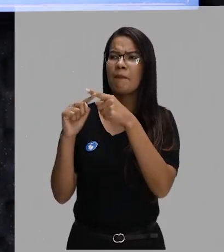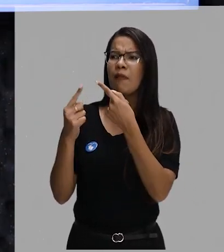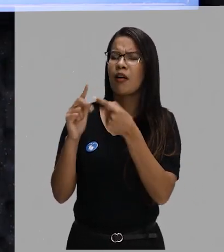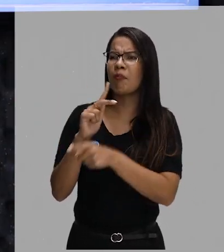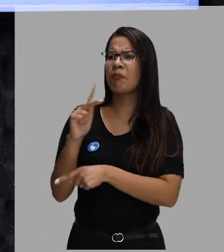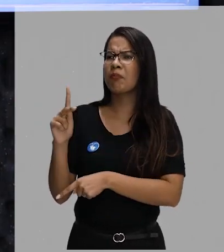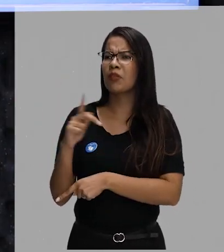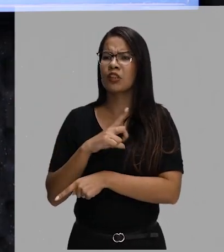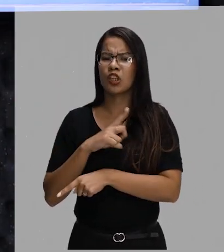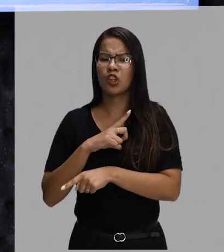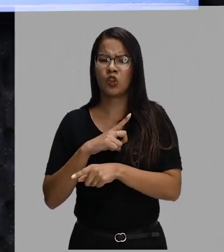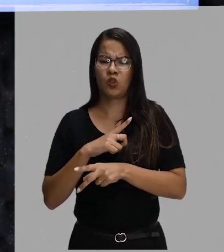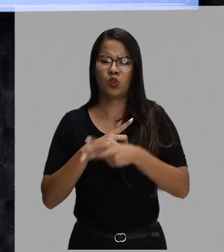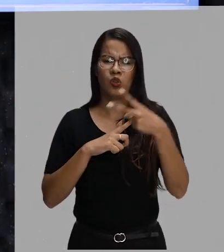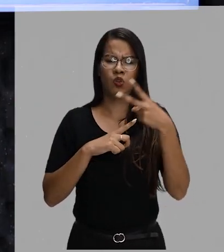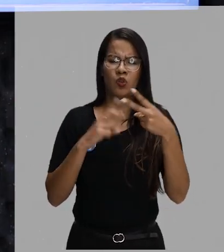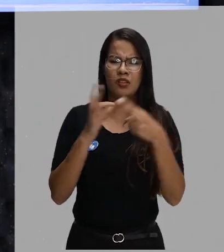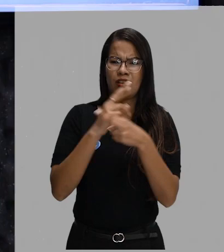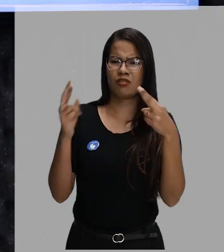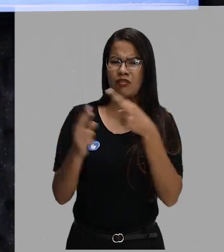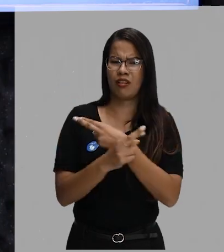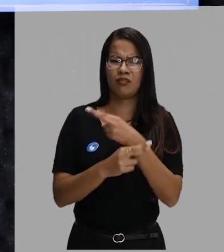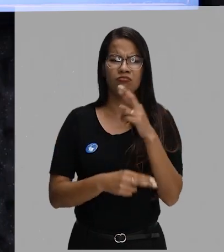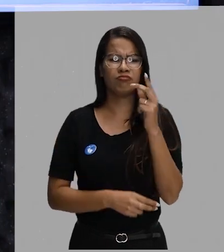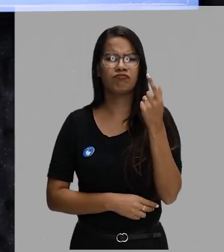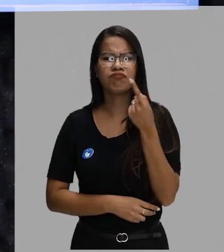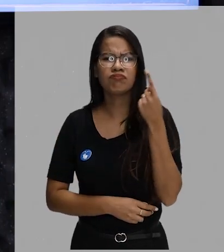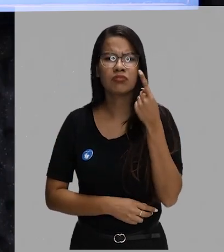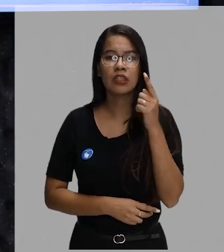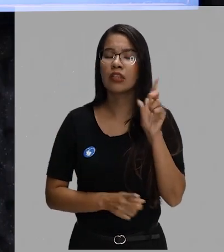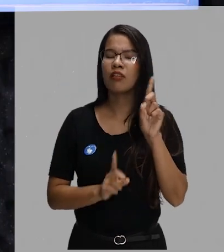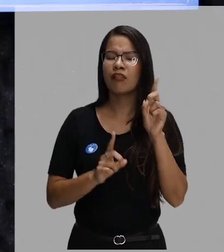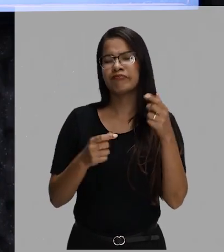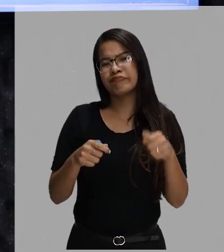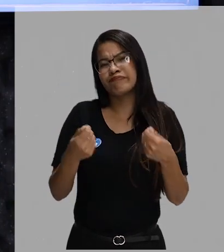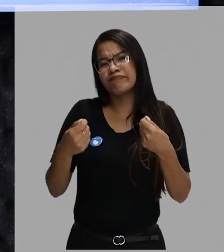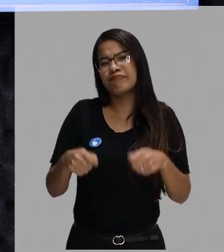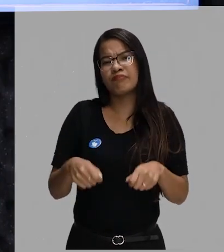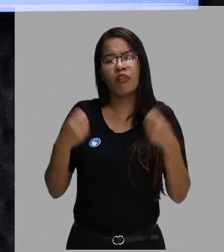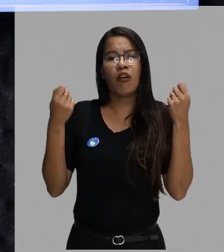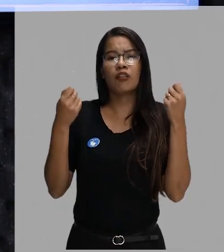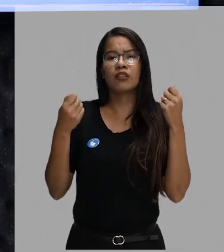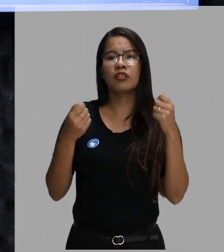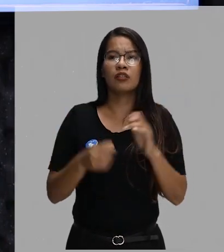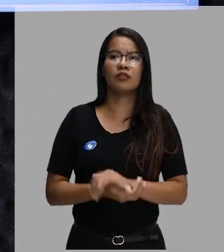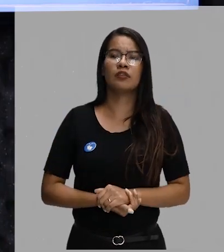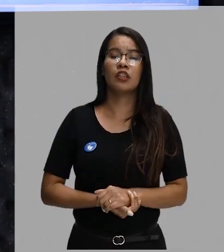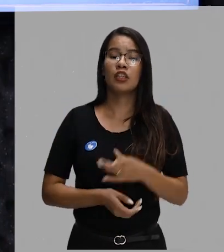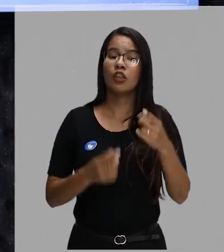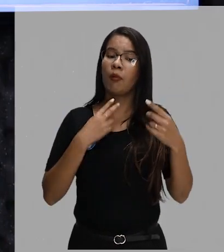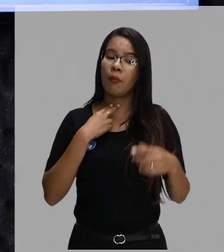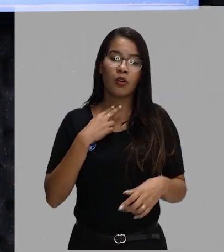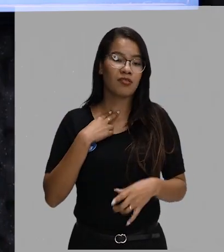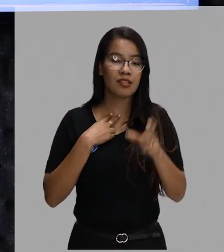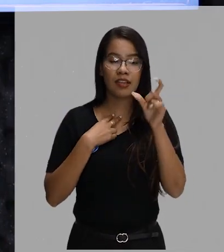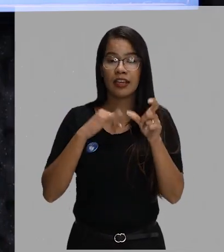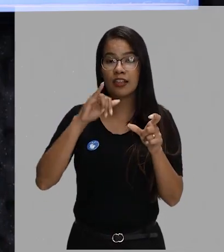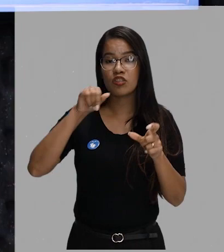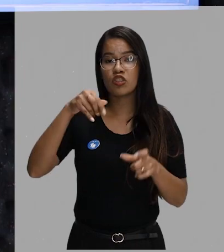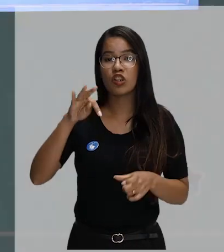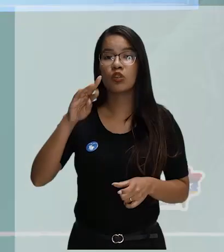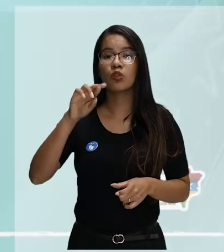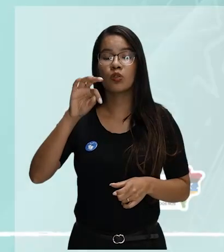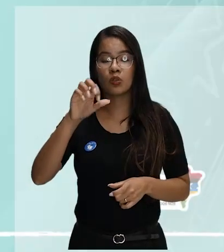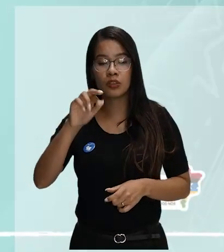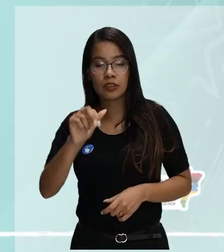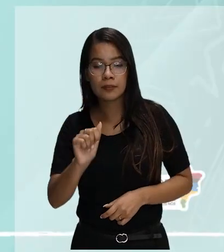mas aqui tem 2 associados a 1. Não importa, isso aqui não pode ser uma função injetora. Ó. Olha o que não pode acontecer para